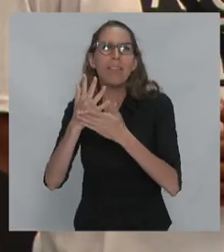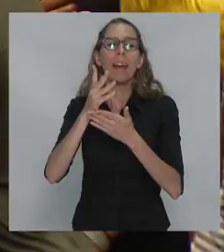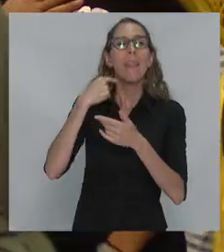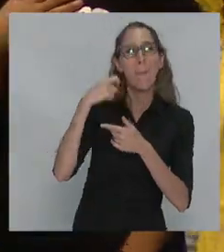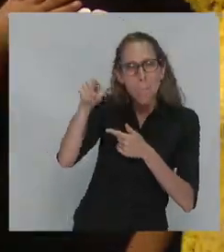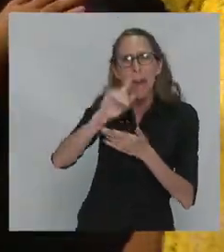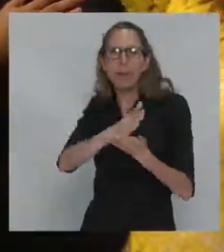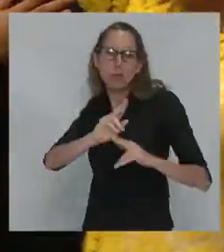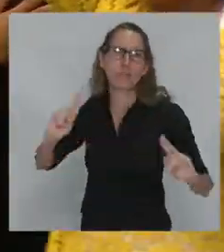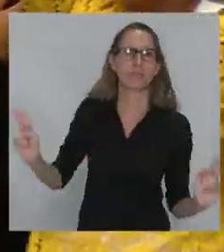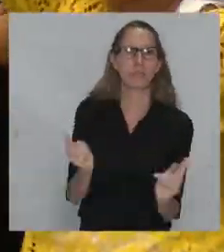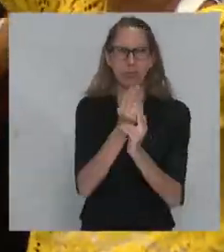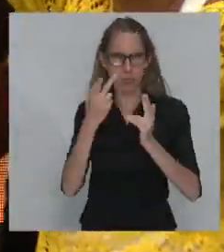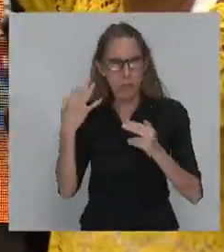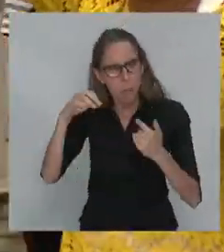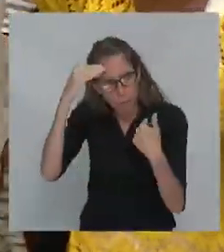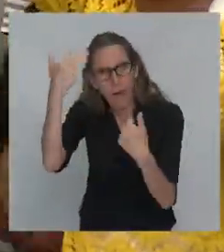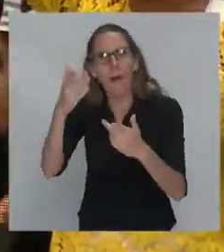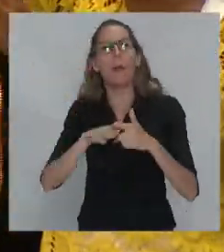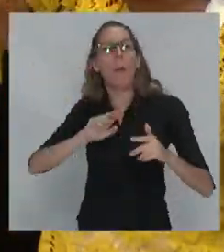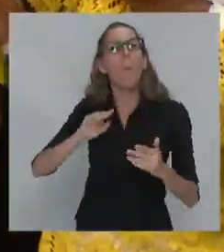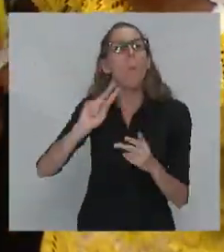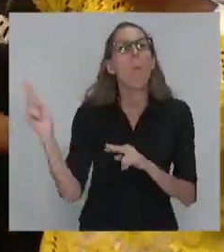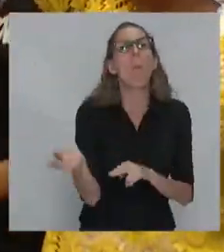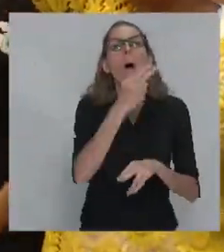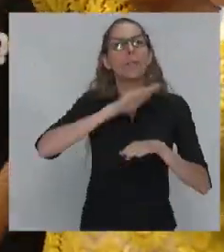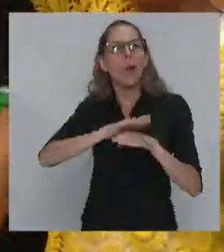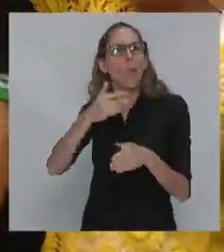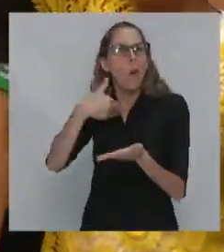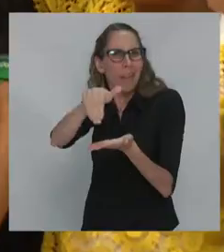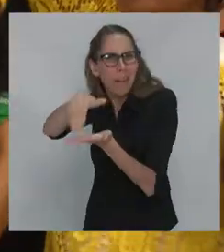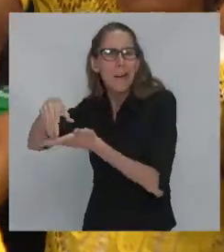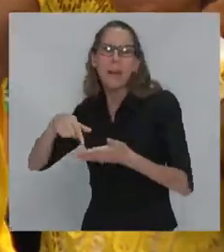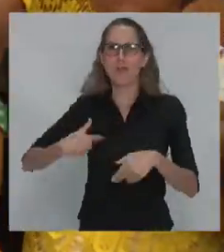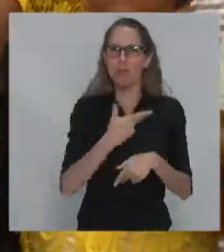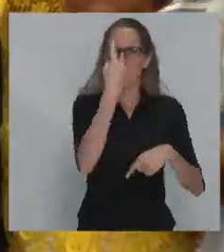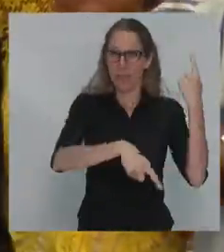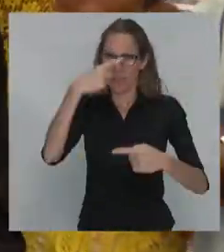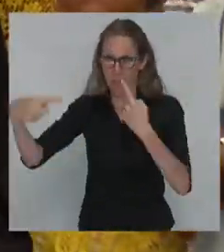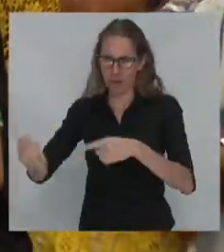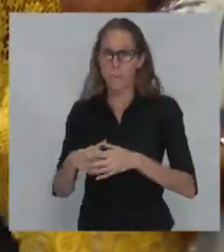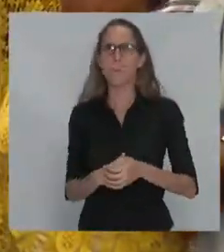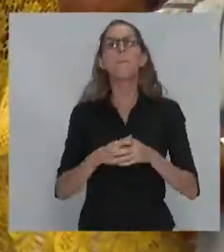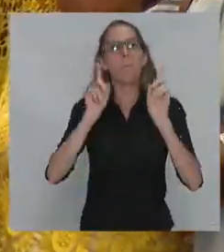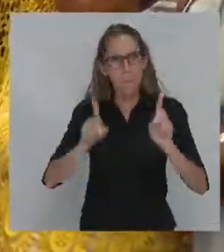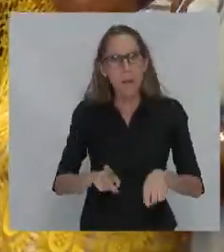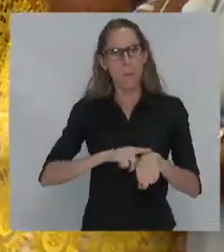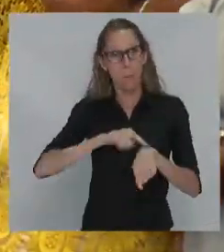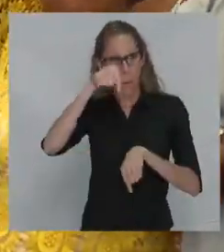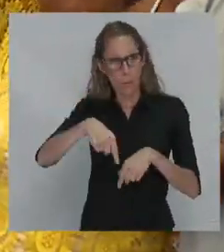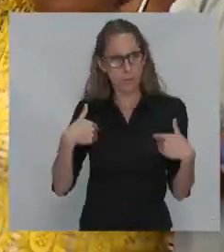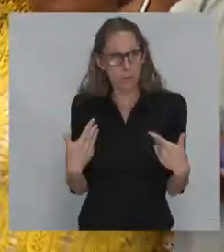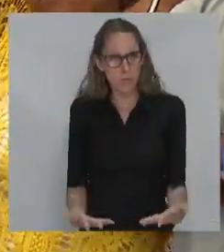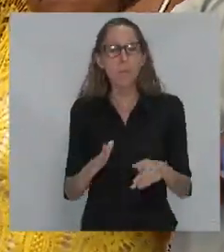por todas as mortes que são provocadas por racismo nas diferentes sociedades. Também quero aprovechar este momento